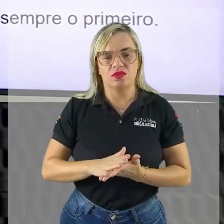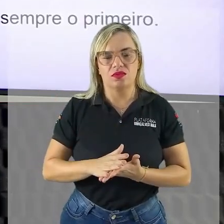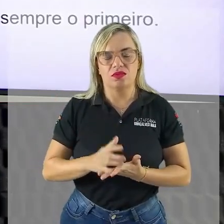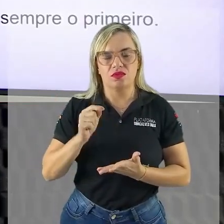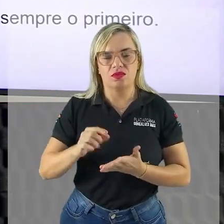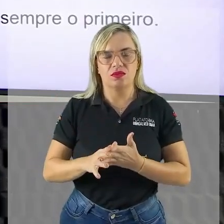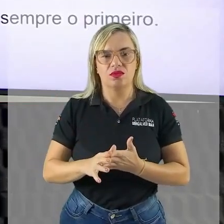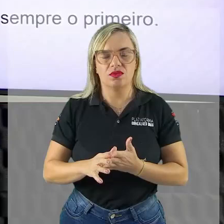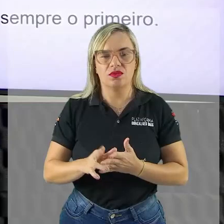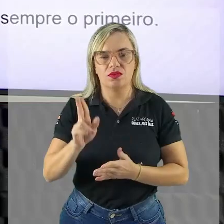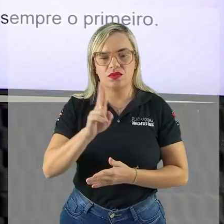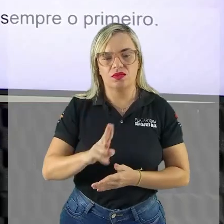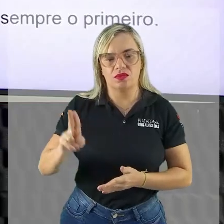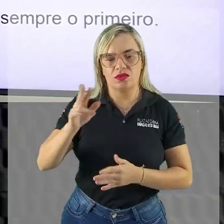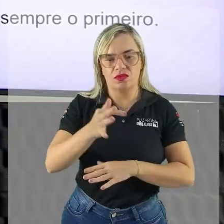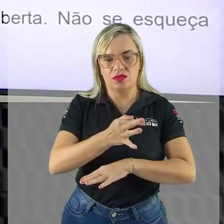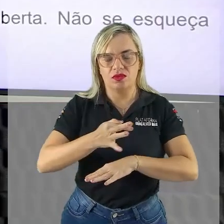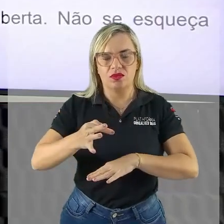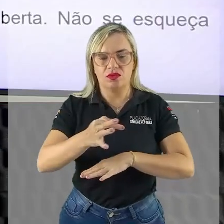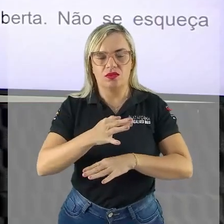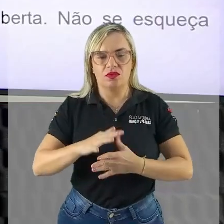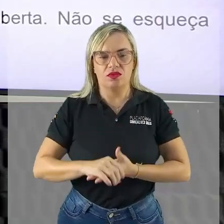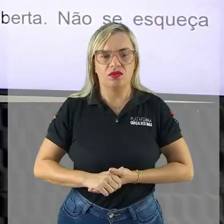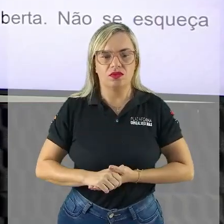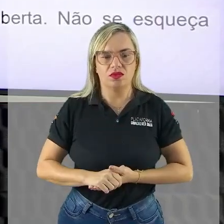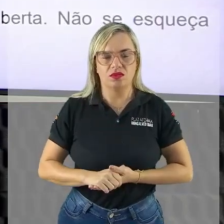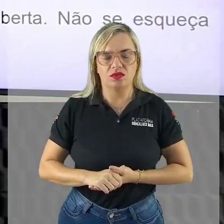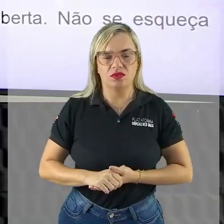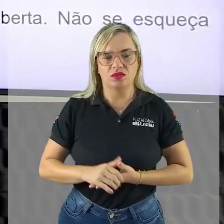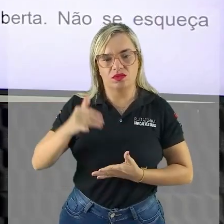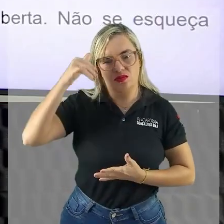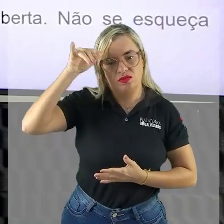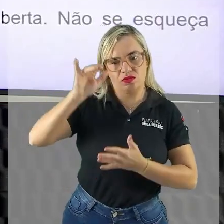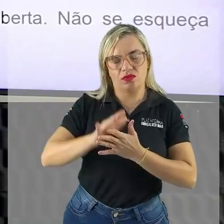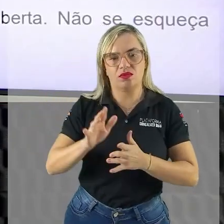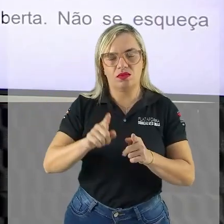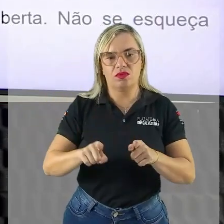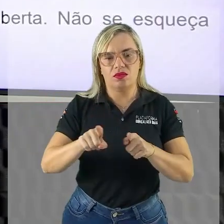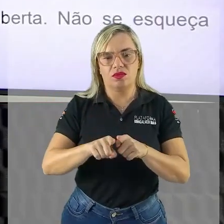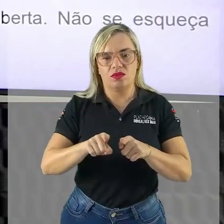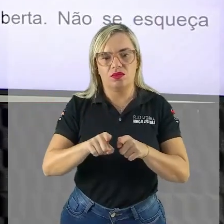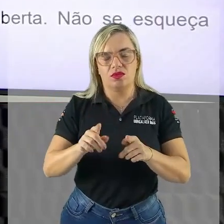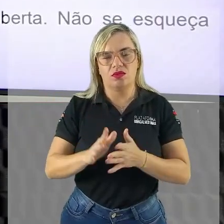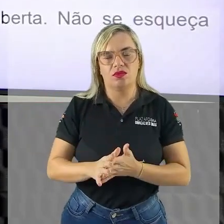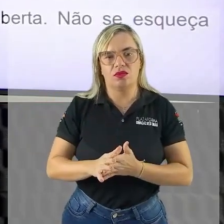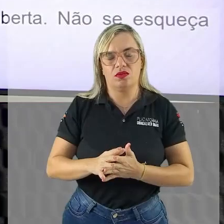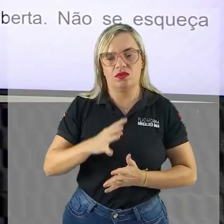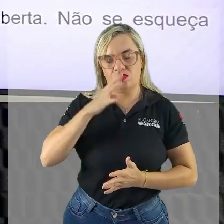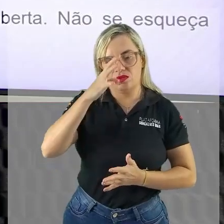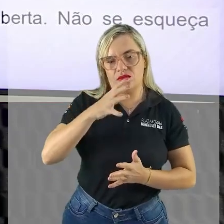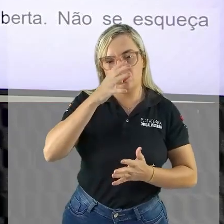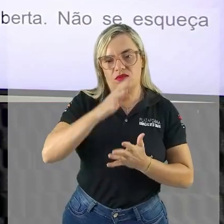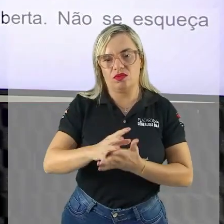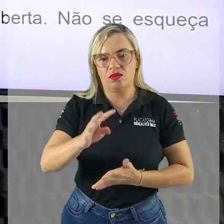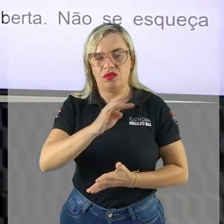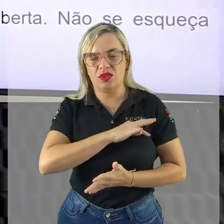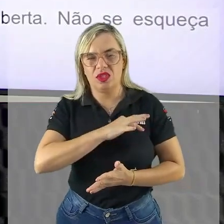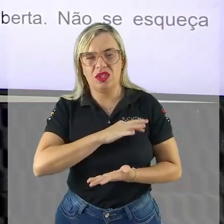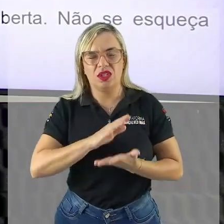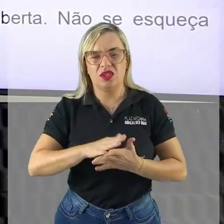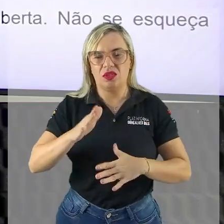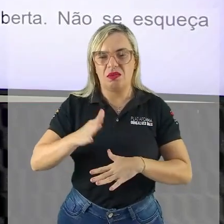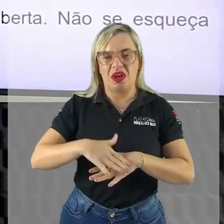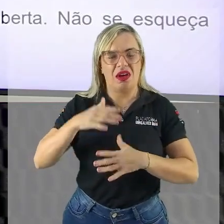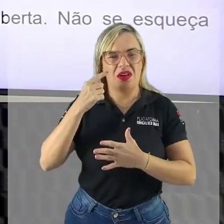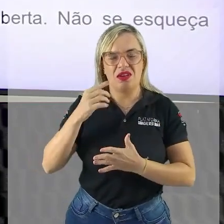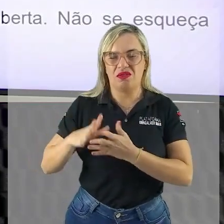ao formal, nada de rebuscamentos, tá bom? Evite também o excesso de tecnicismo, ou seja, palavras técnicas demais, tá